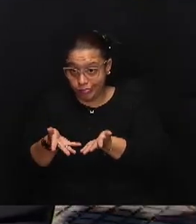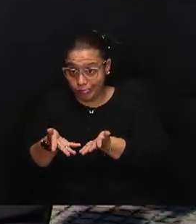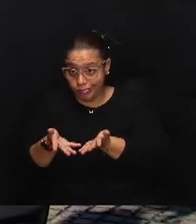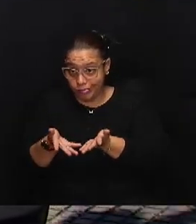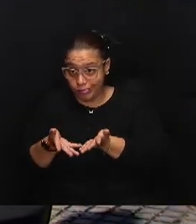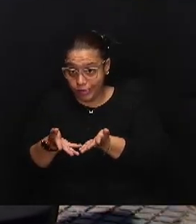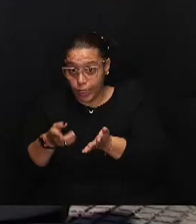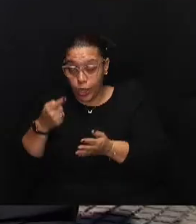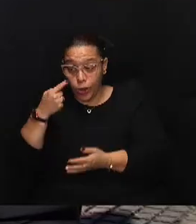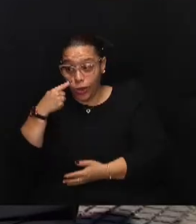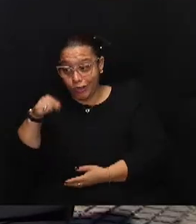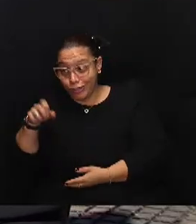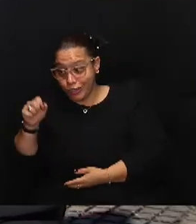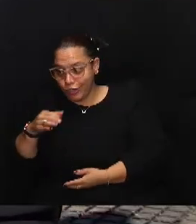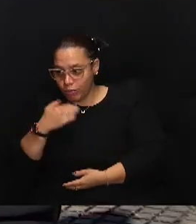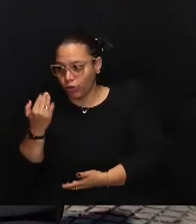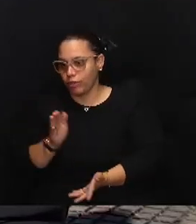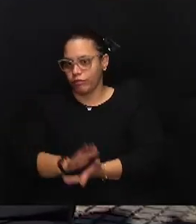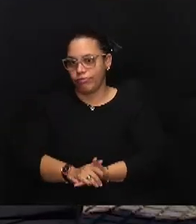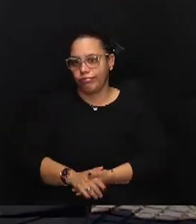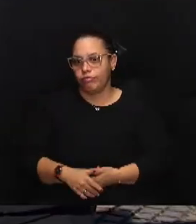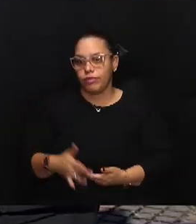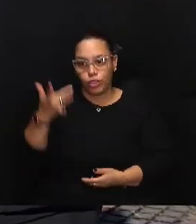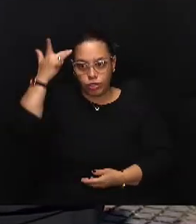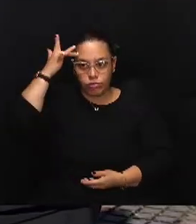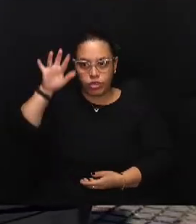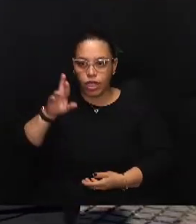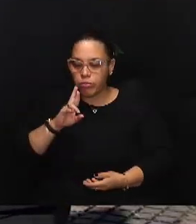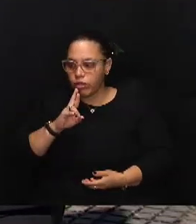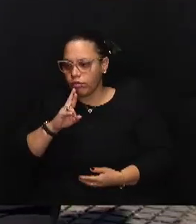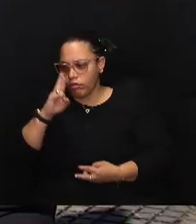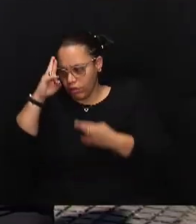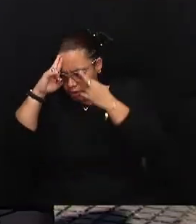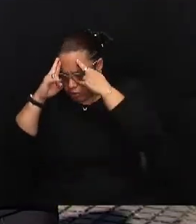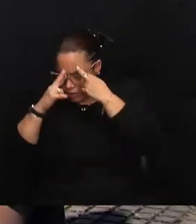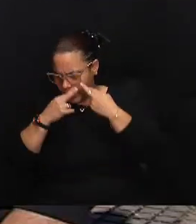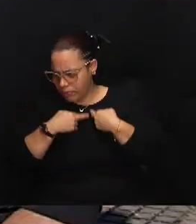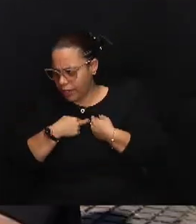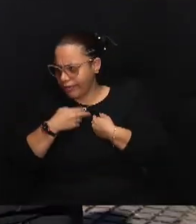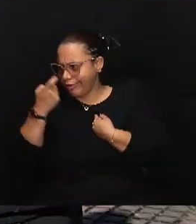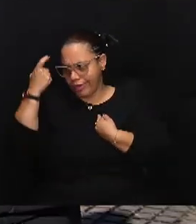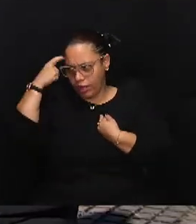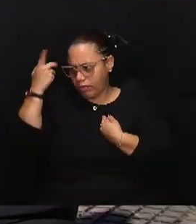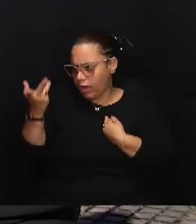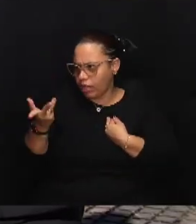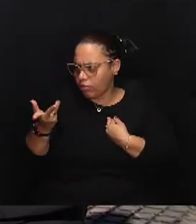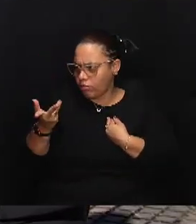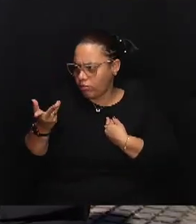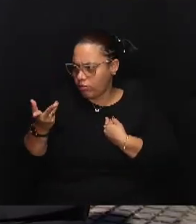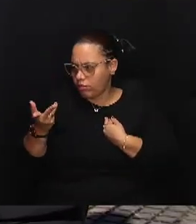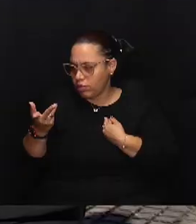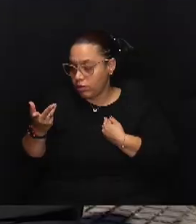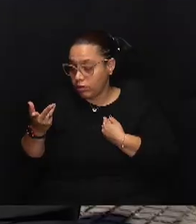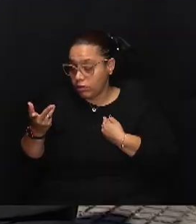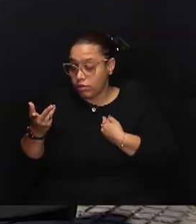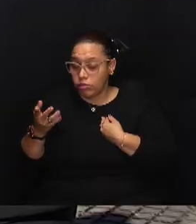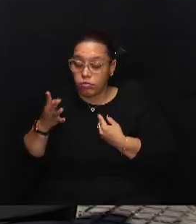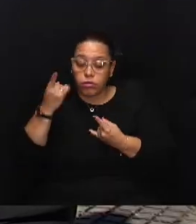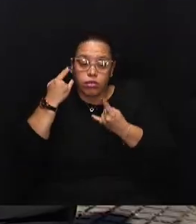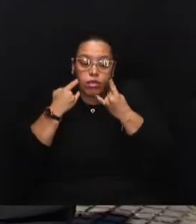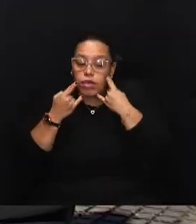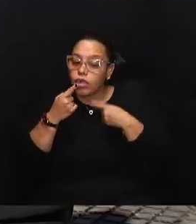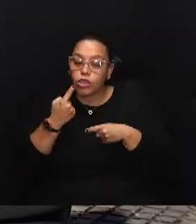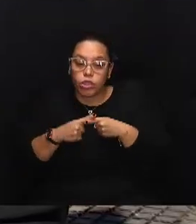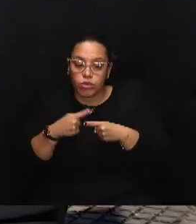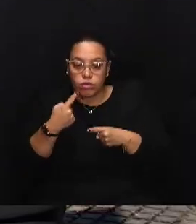falando, olha, é assim. Mas a gente não sabe, a gente respeita o que todo mundo pensa. Mas essa é uma dimensão interessante